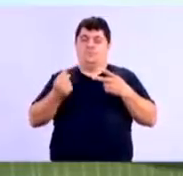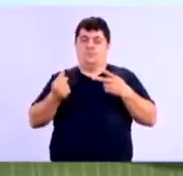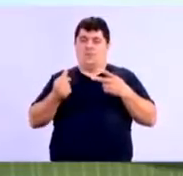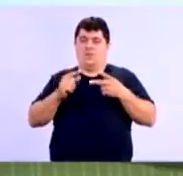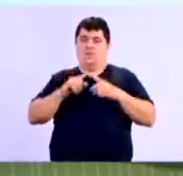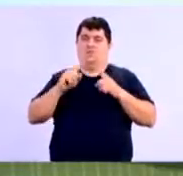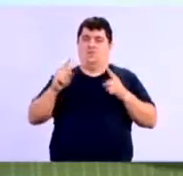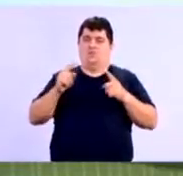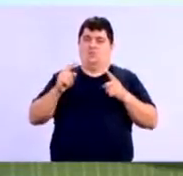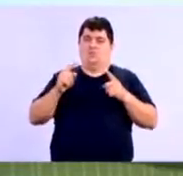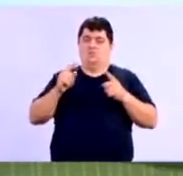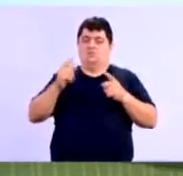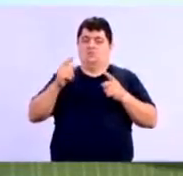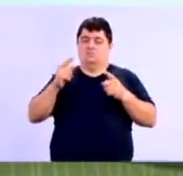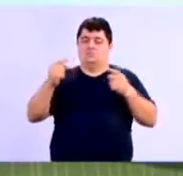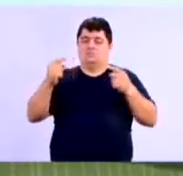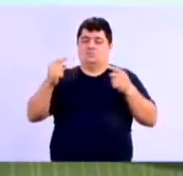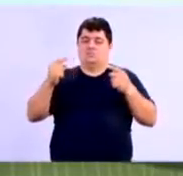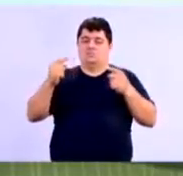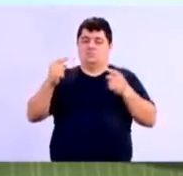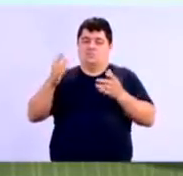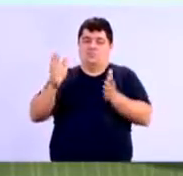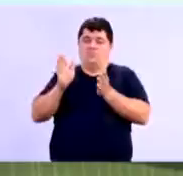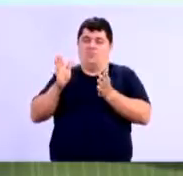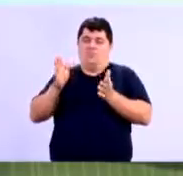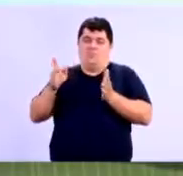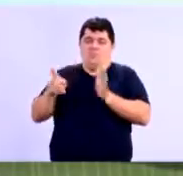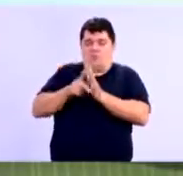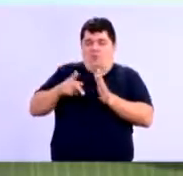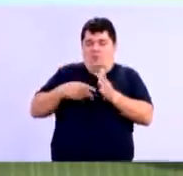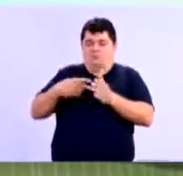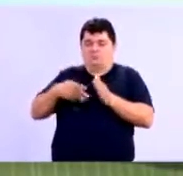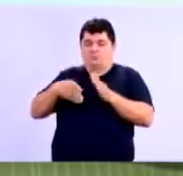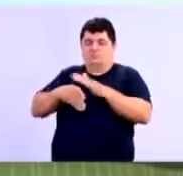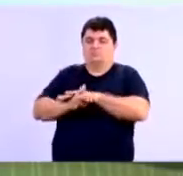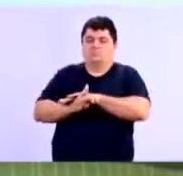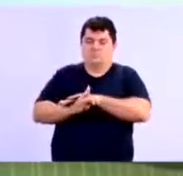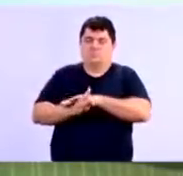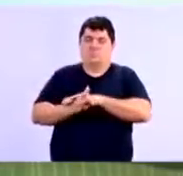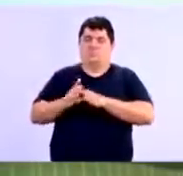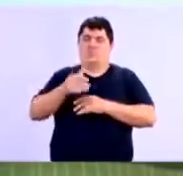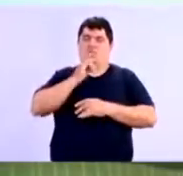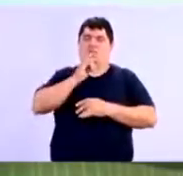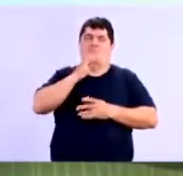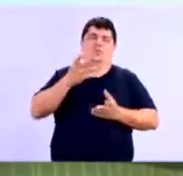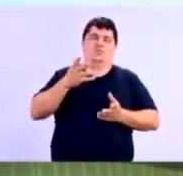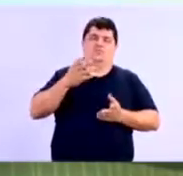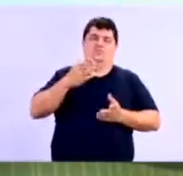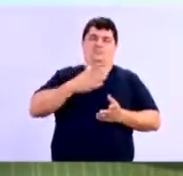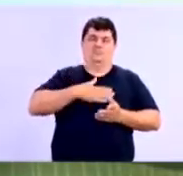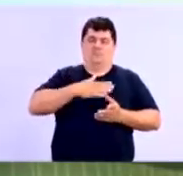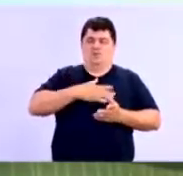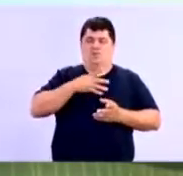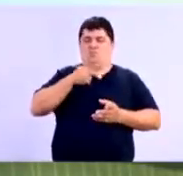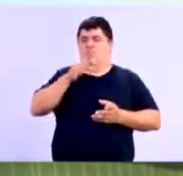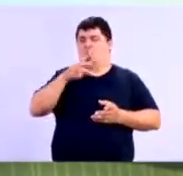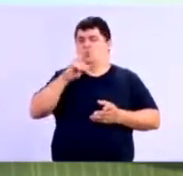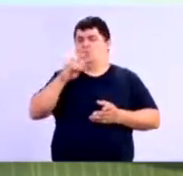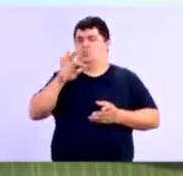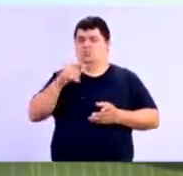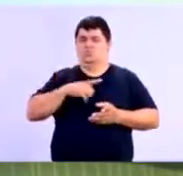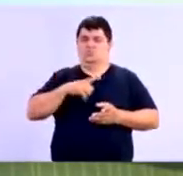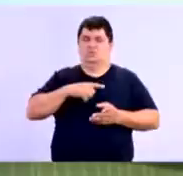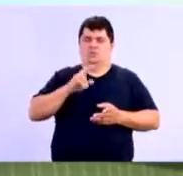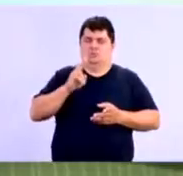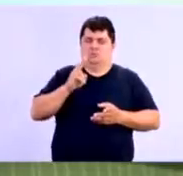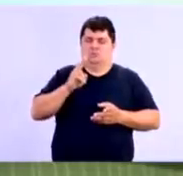mas comparado com aquilo que você investiu. Exemplo, se eu tenho um produto e eu lucro R$2